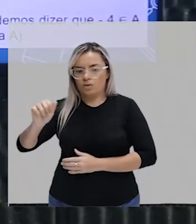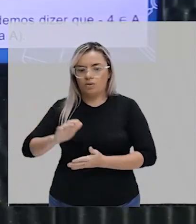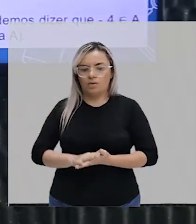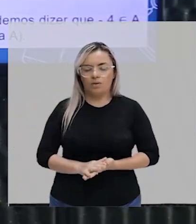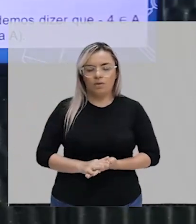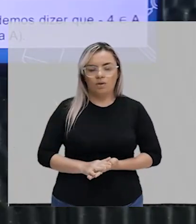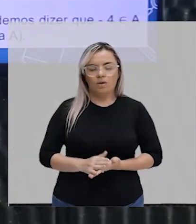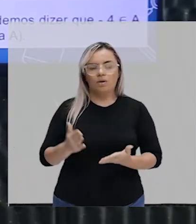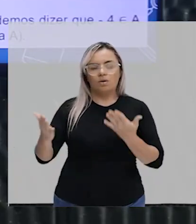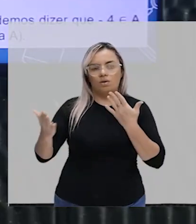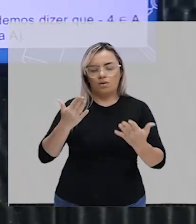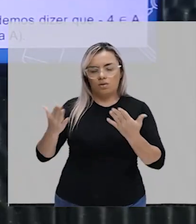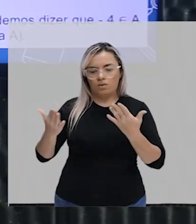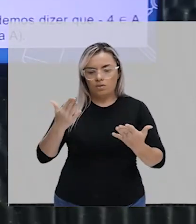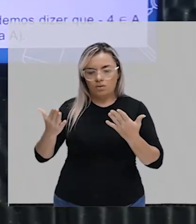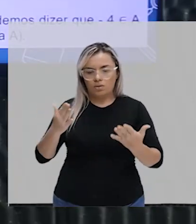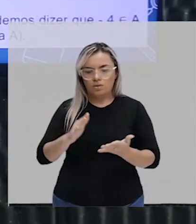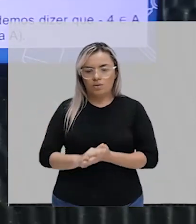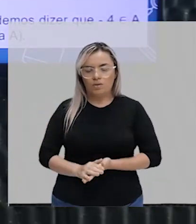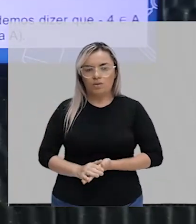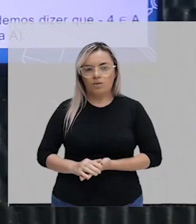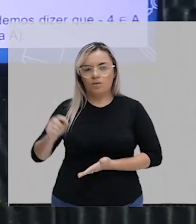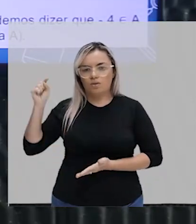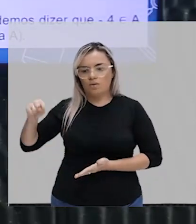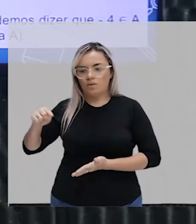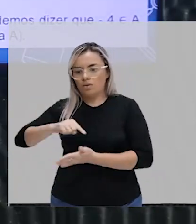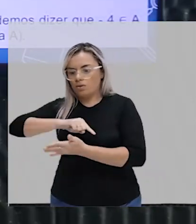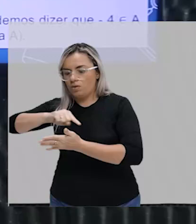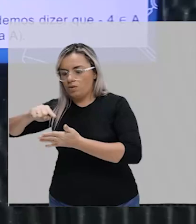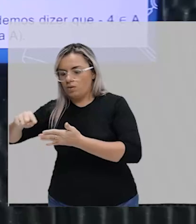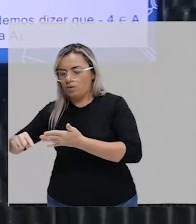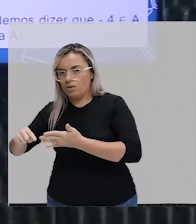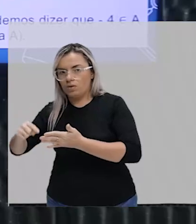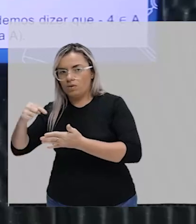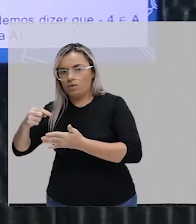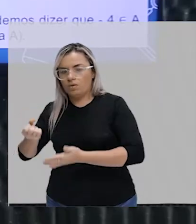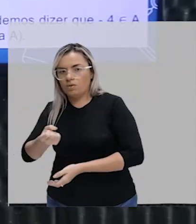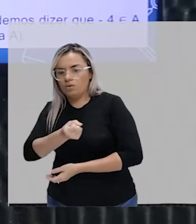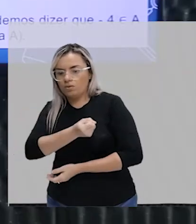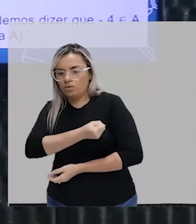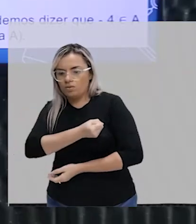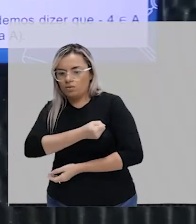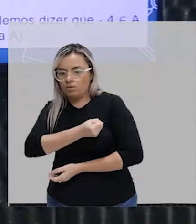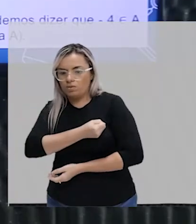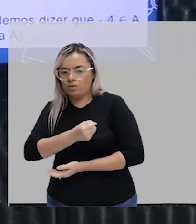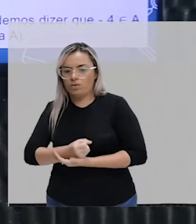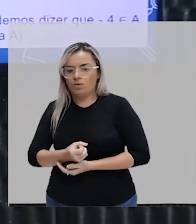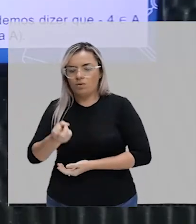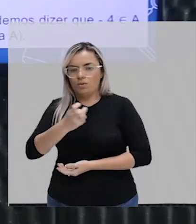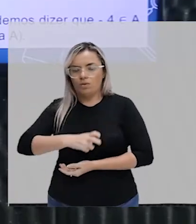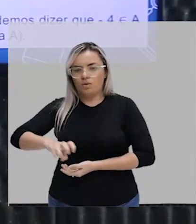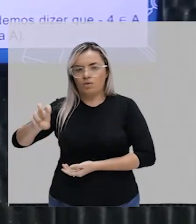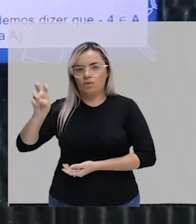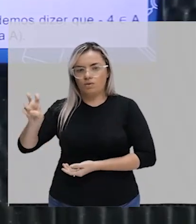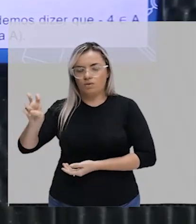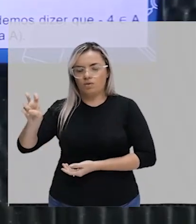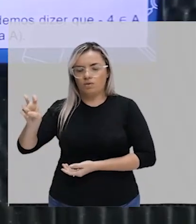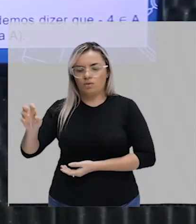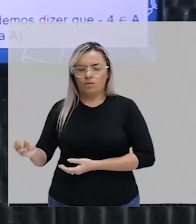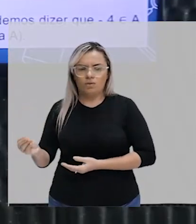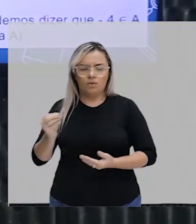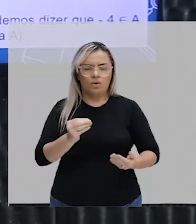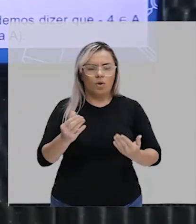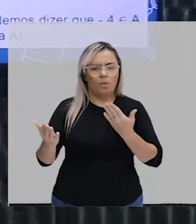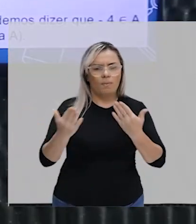se eu fizer comparação com o termo, o elemento 5, 5, olhando para cá, para esse conjunto, gente, não